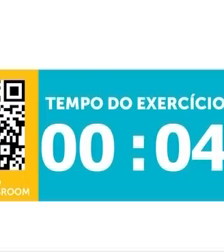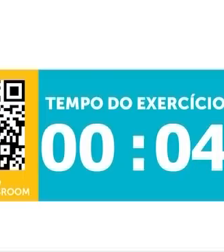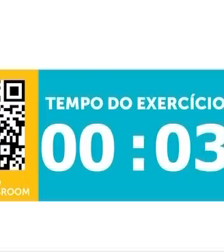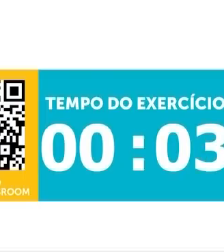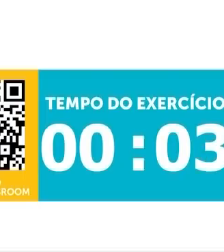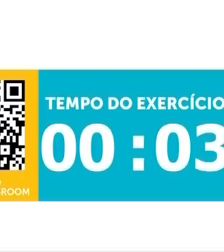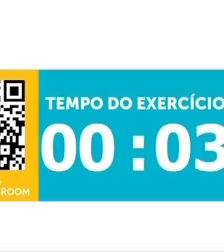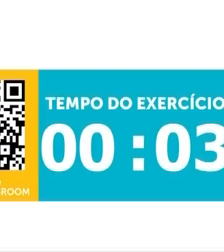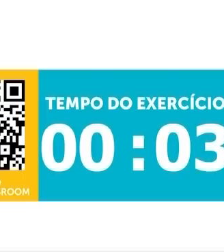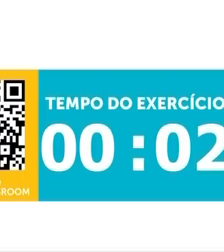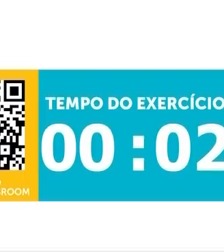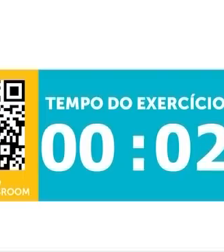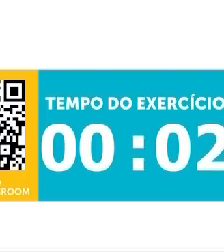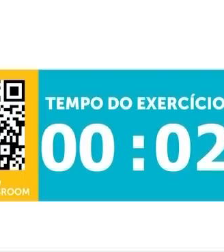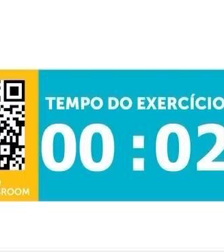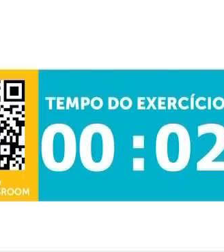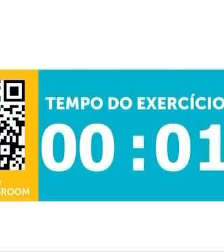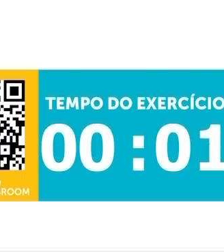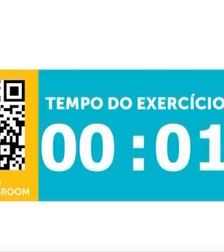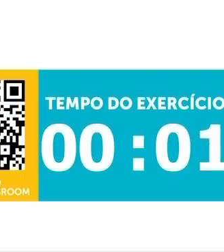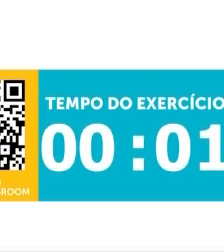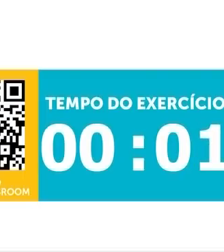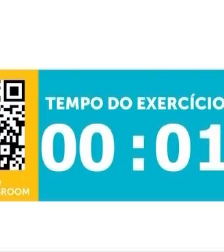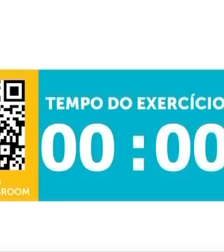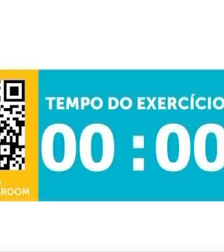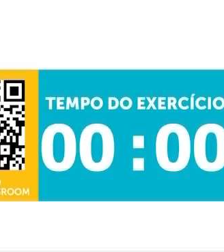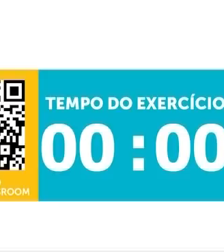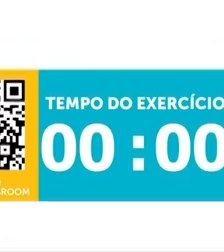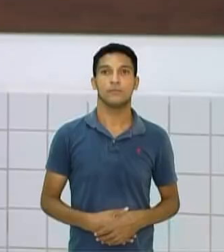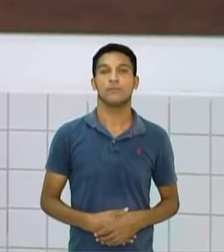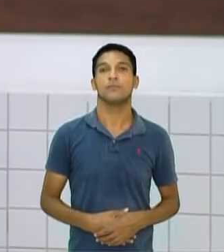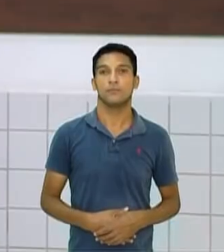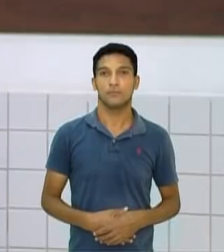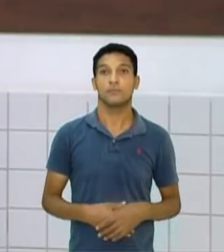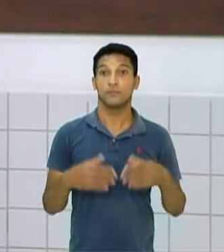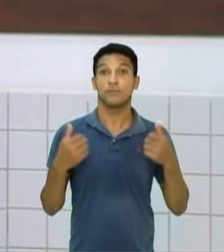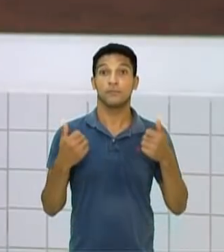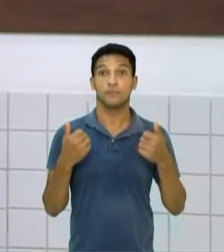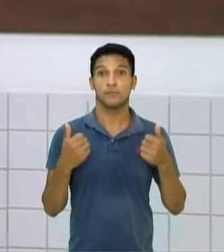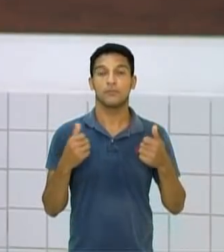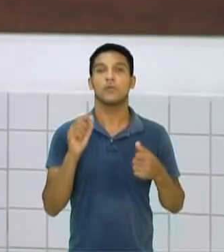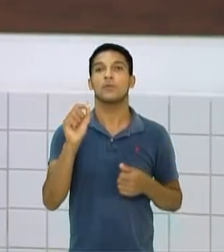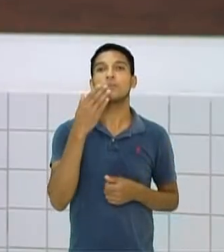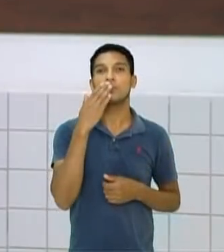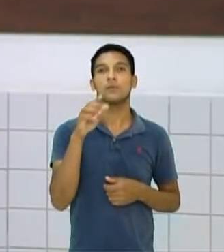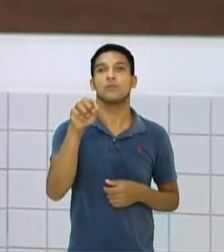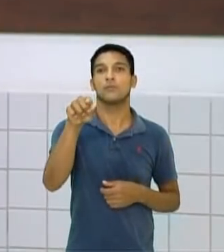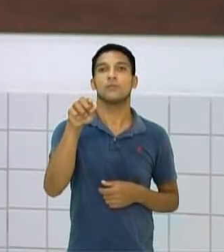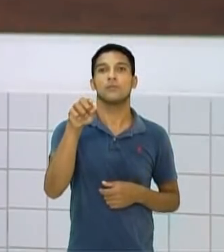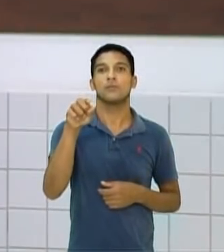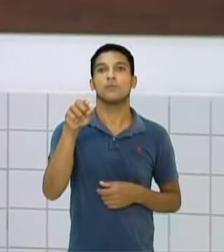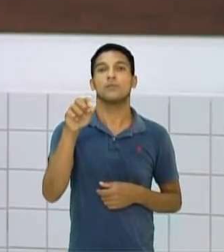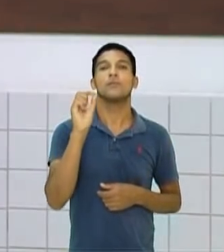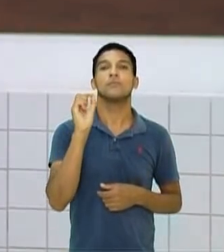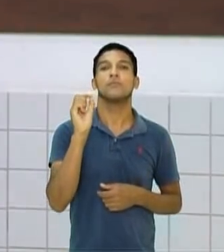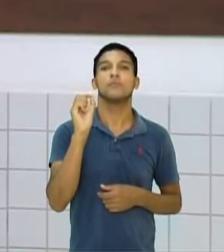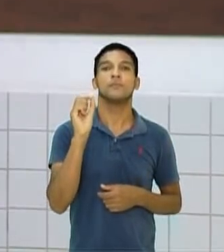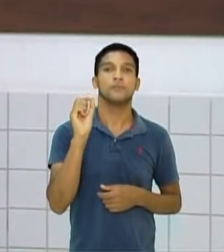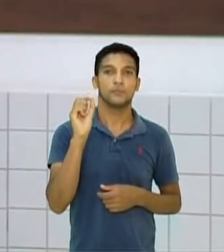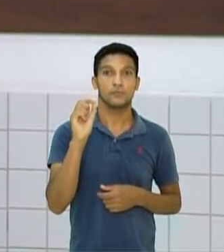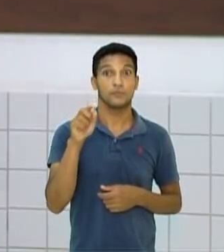como resultado o número 7. Determine o valor aproximado desse número irracional, com 2 casas decimais.